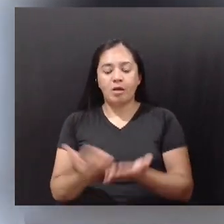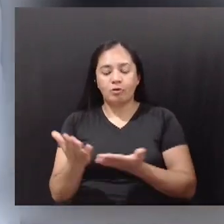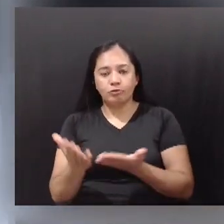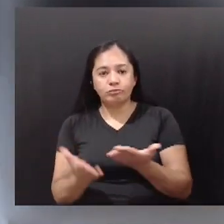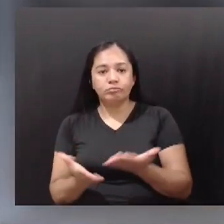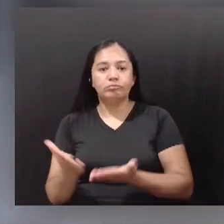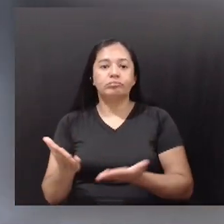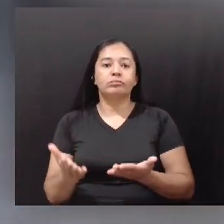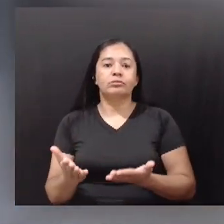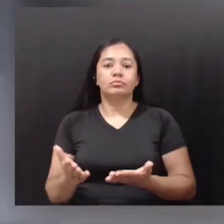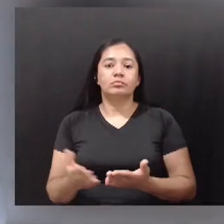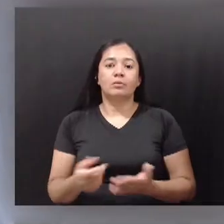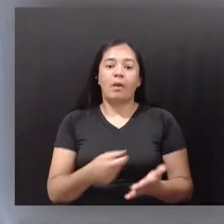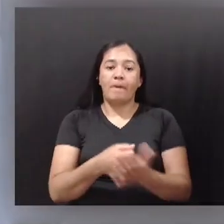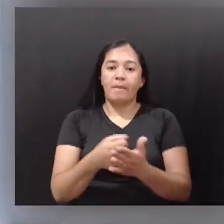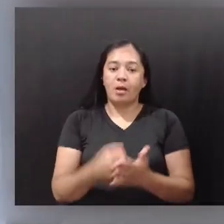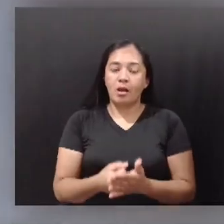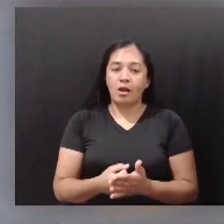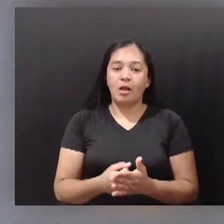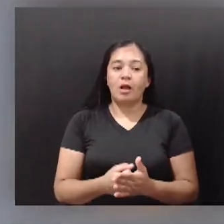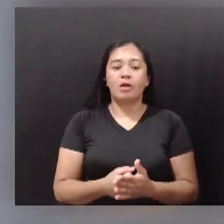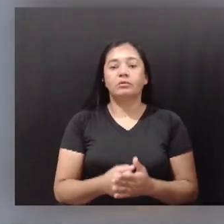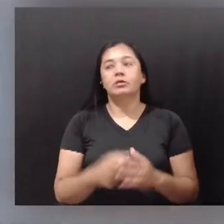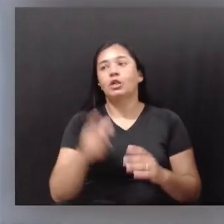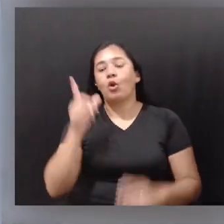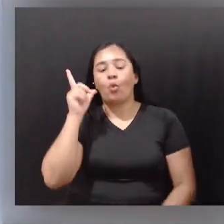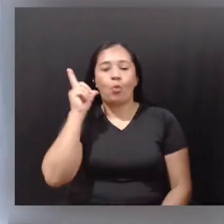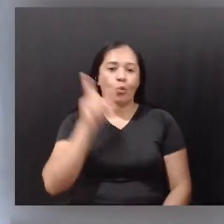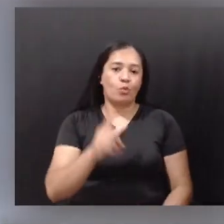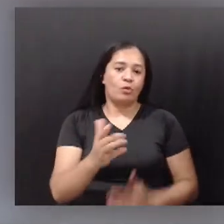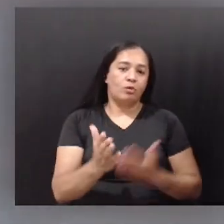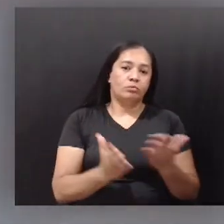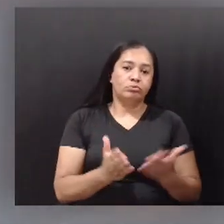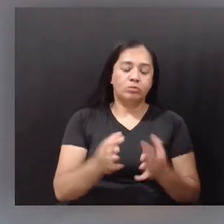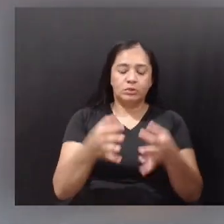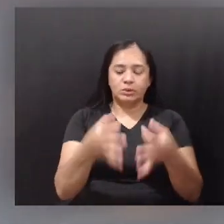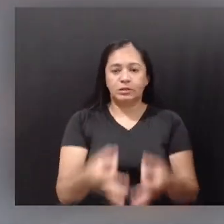pagar por conta uma clínica, ele consegue fazer um tratamento ideal. Já as